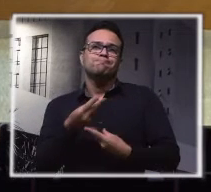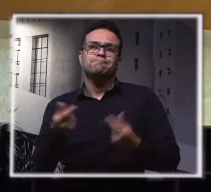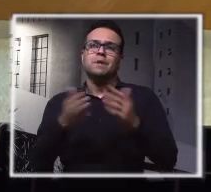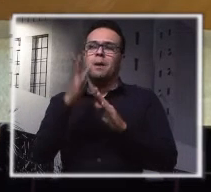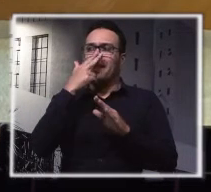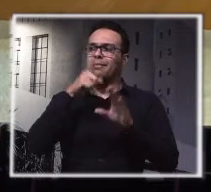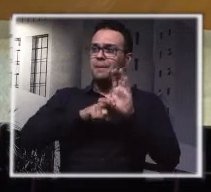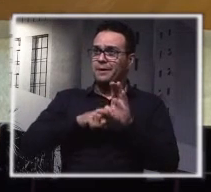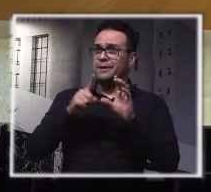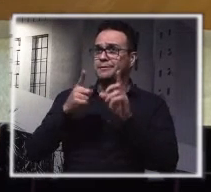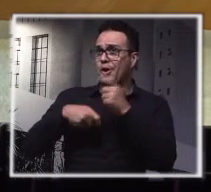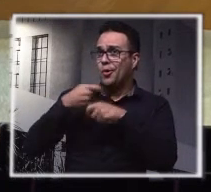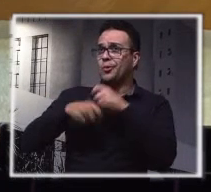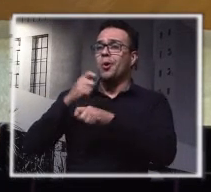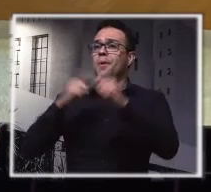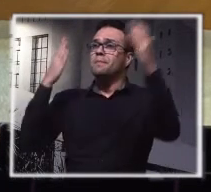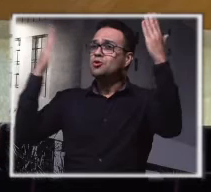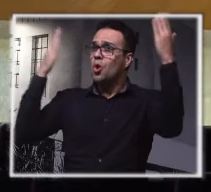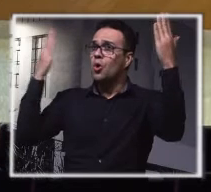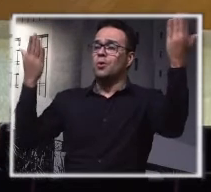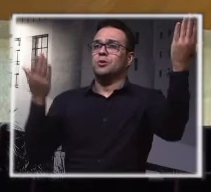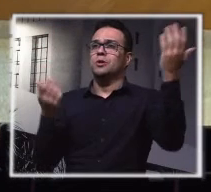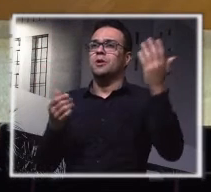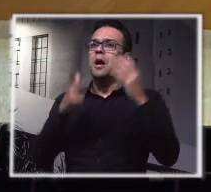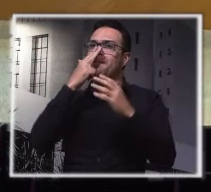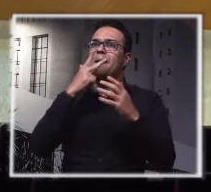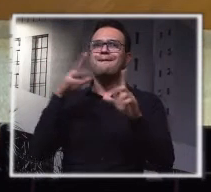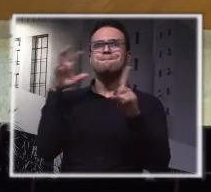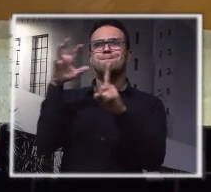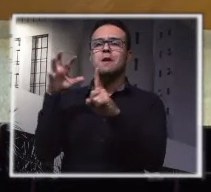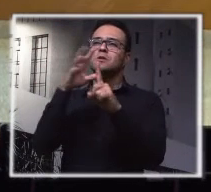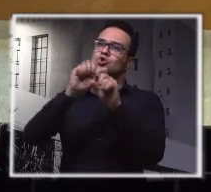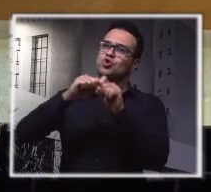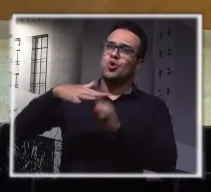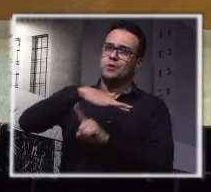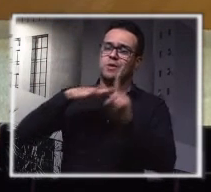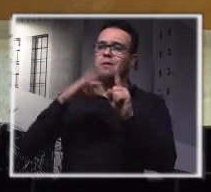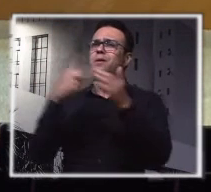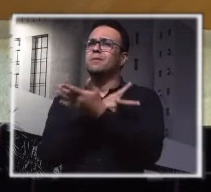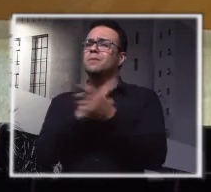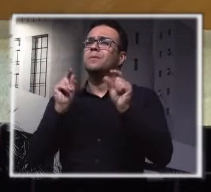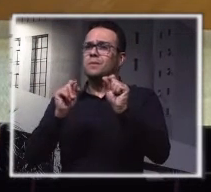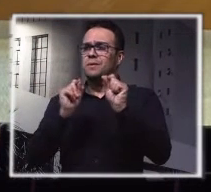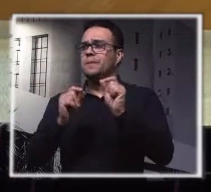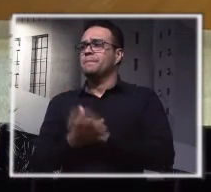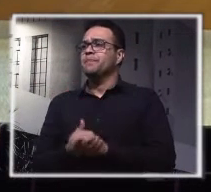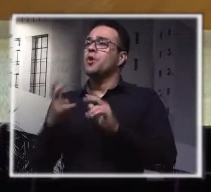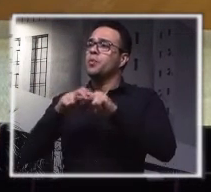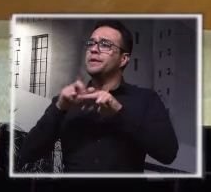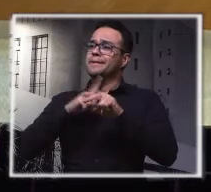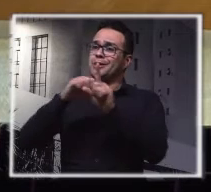de dependência econômica, psicológica, que se submete a pressões sociais. O que está havendo? E aí nós temos uma